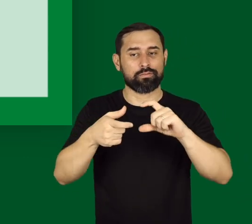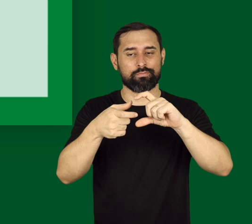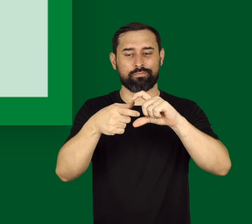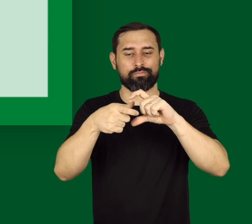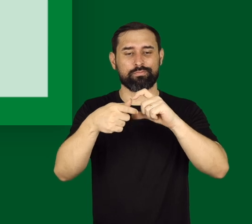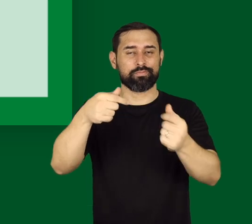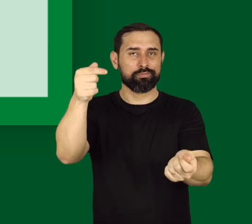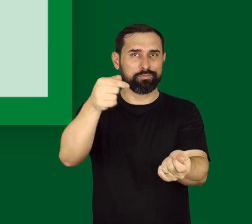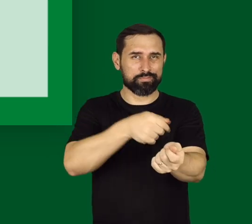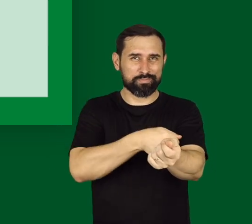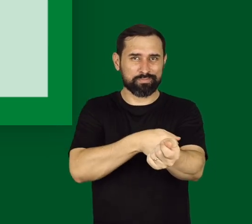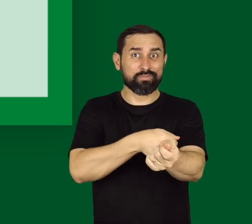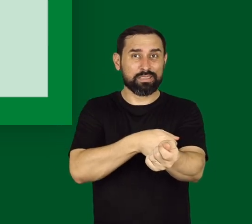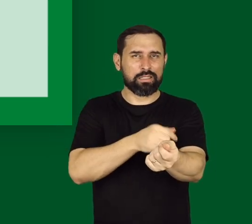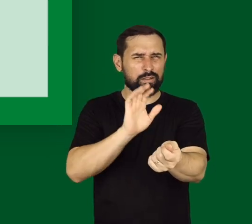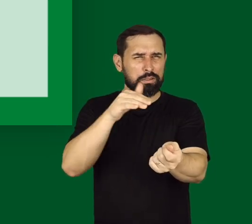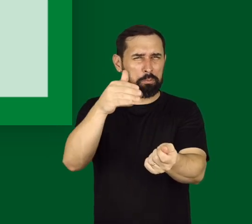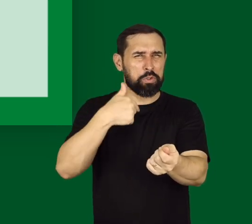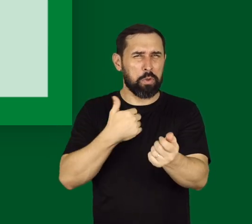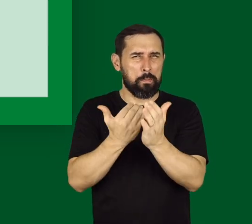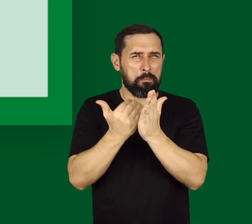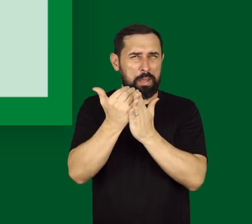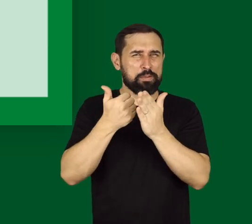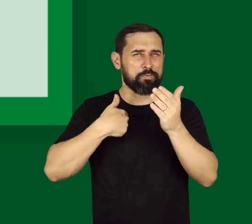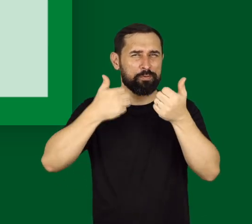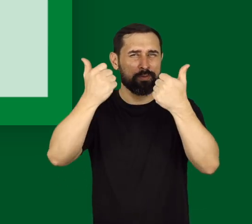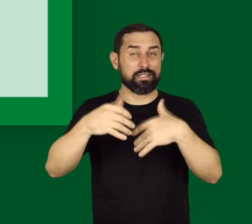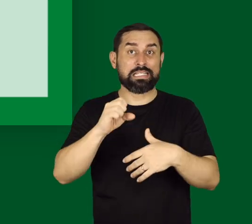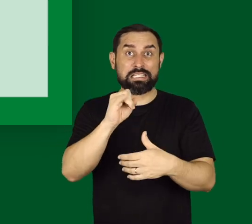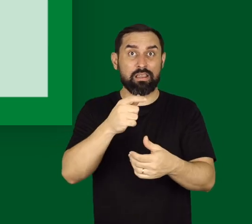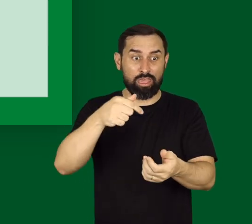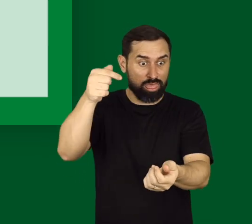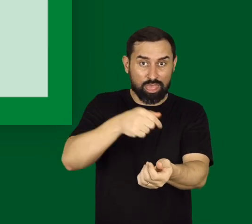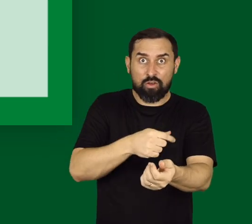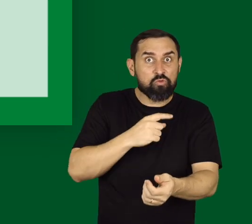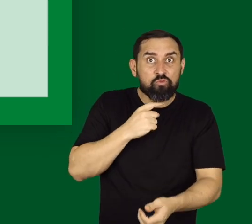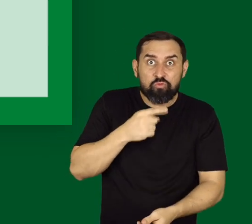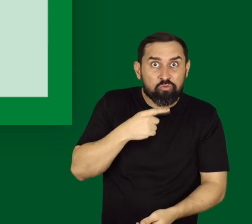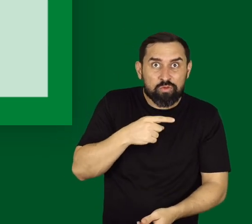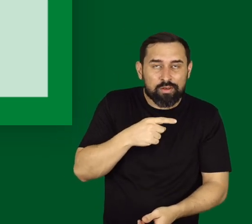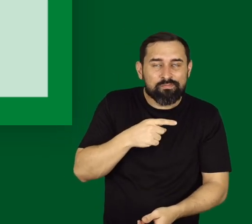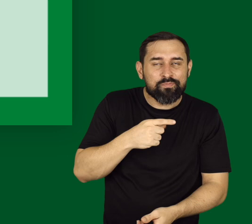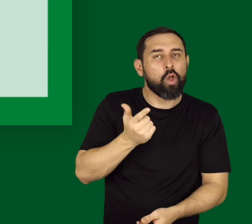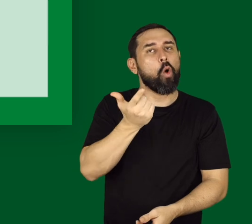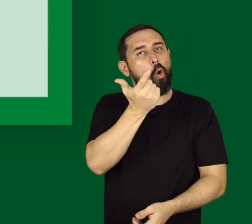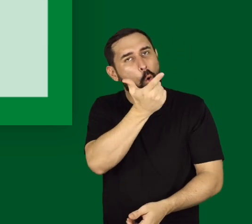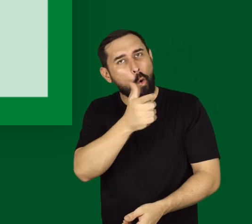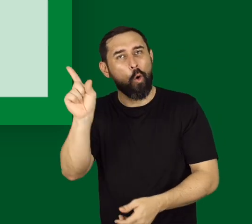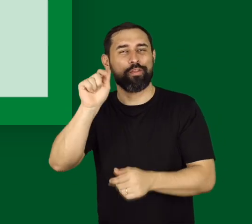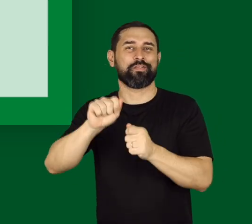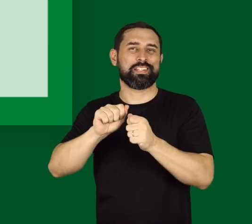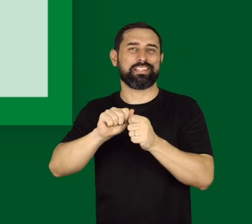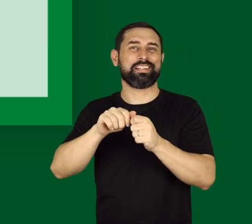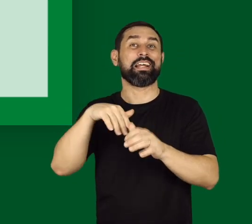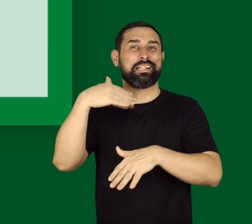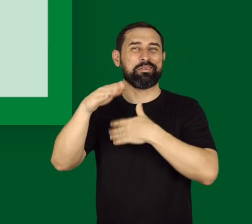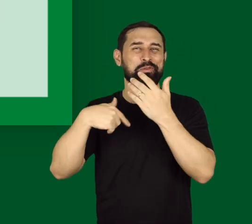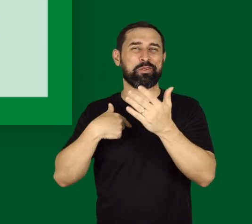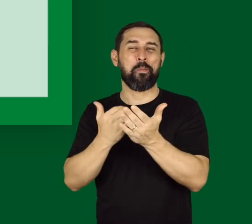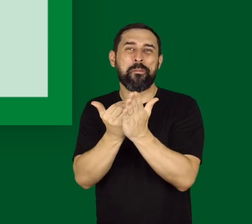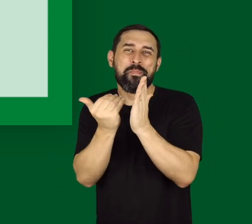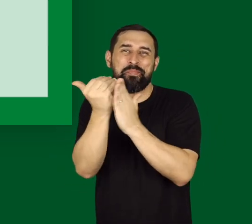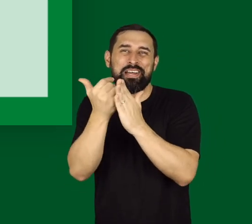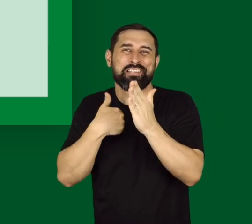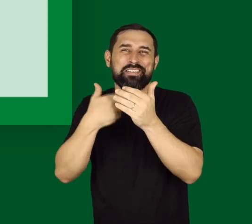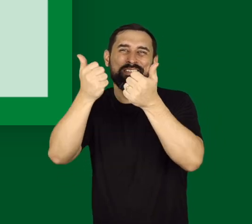dependendo da situação, você vai ter que usar droga vasoativa, a gente vai falar isso daqui a pouco. Se resistência à droga, você vai pensar na insuficiência